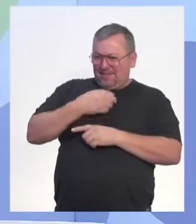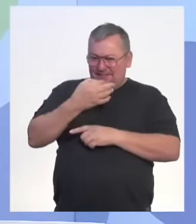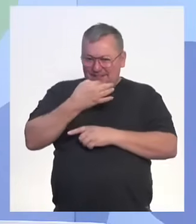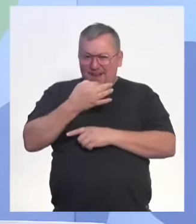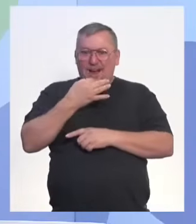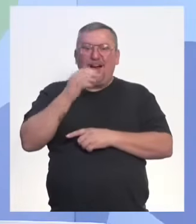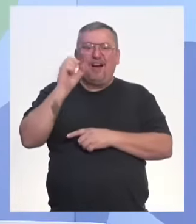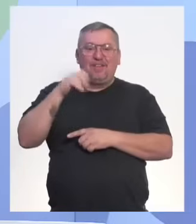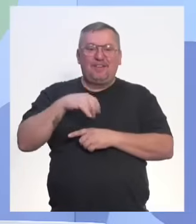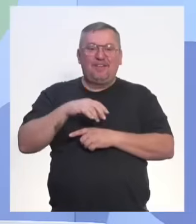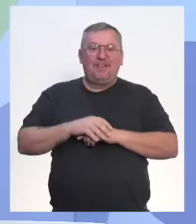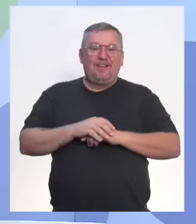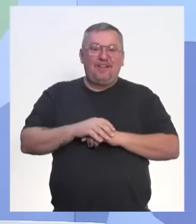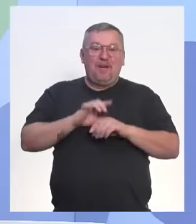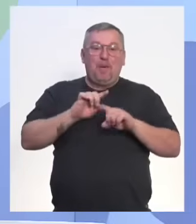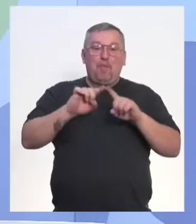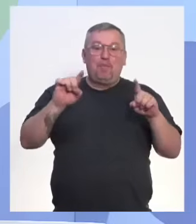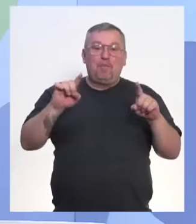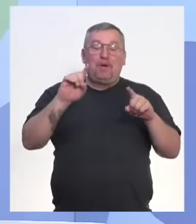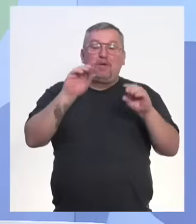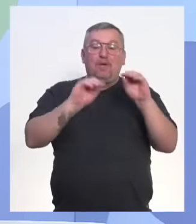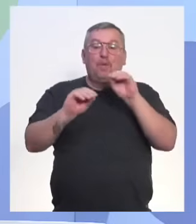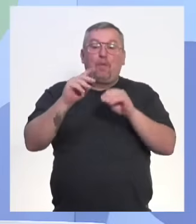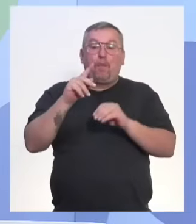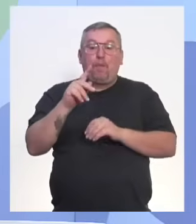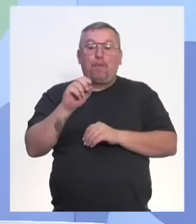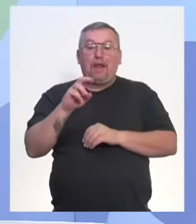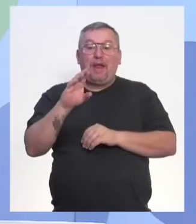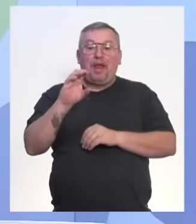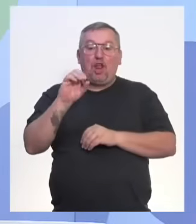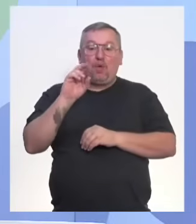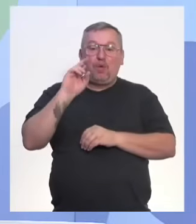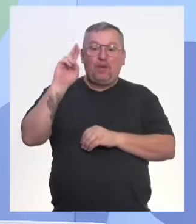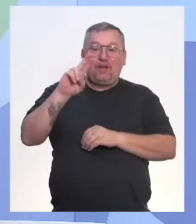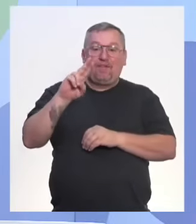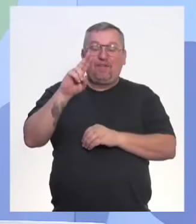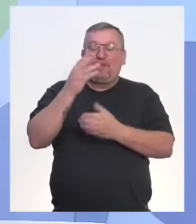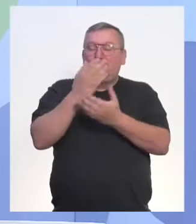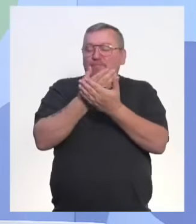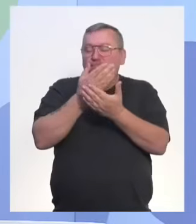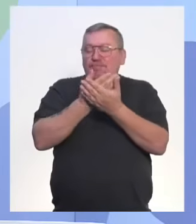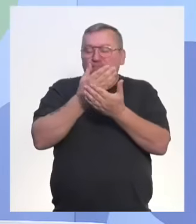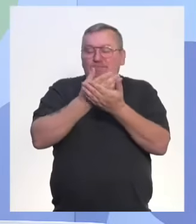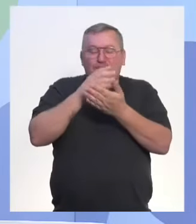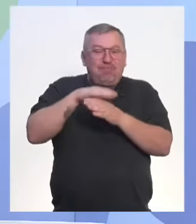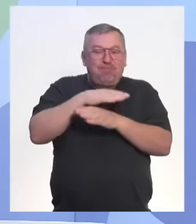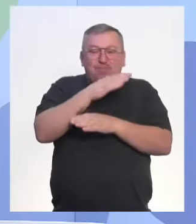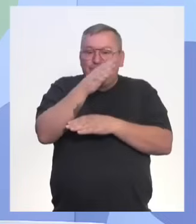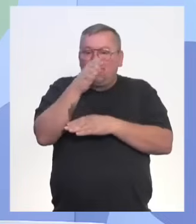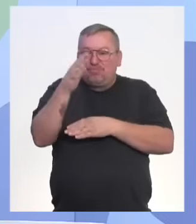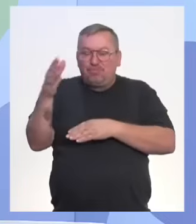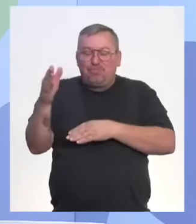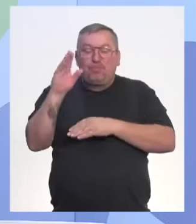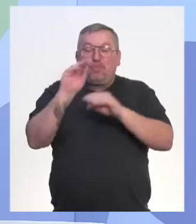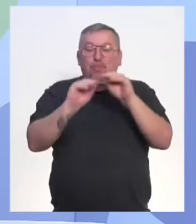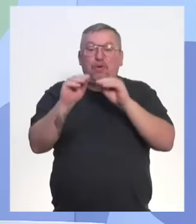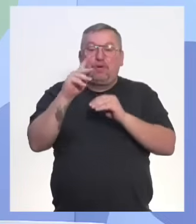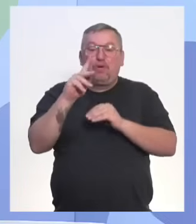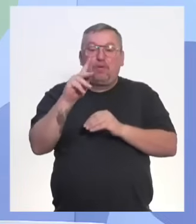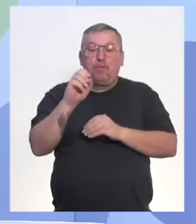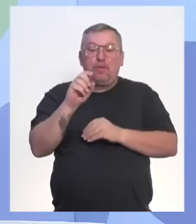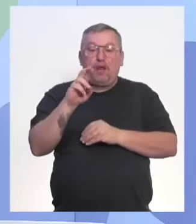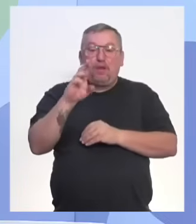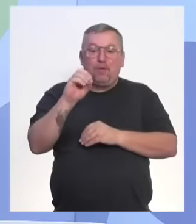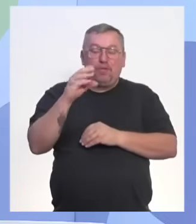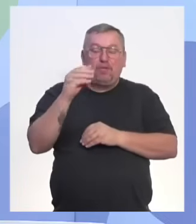né? Que não olharam para a gente. Mandar um beijo para o Pedro, que está assistindo a gente todas as aulas. Um beijão, Pedro, muito obrigada.